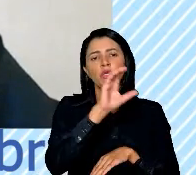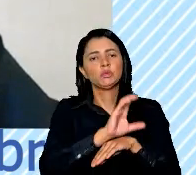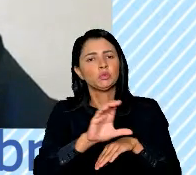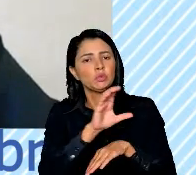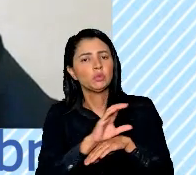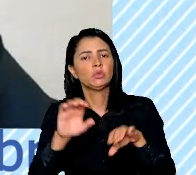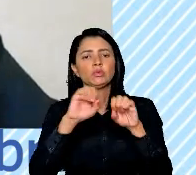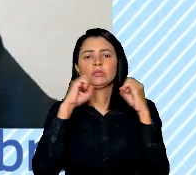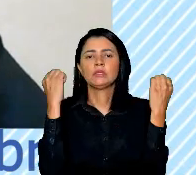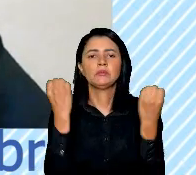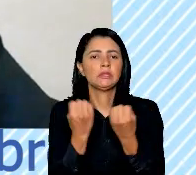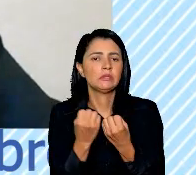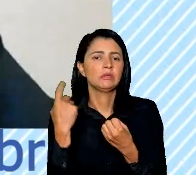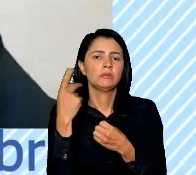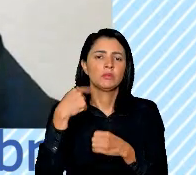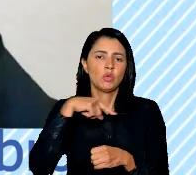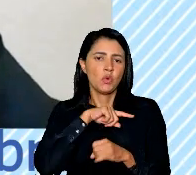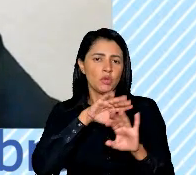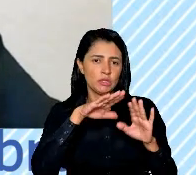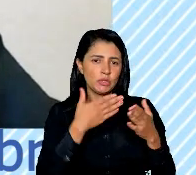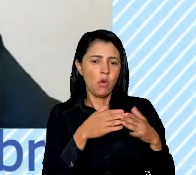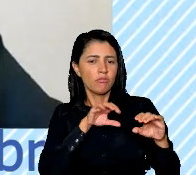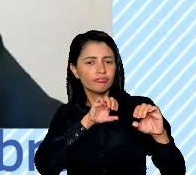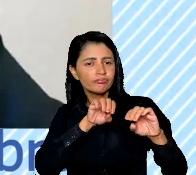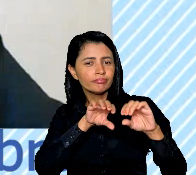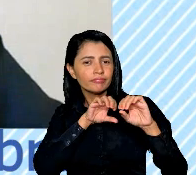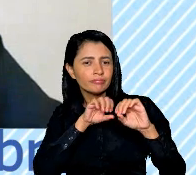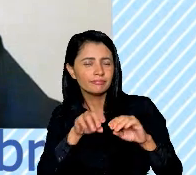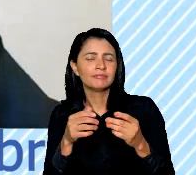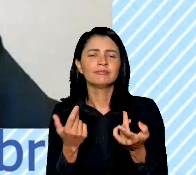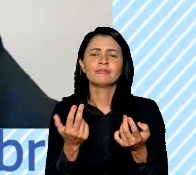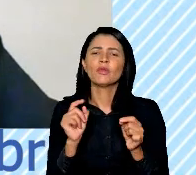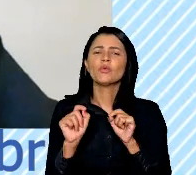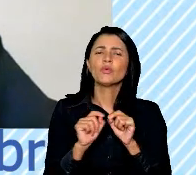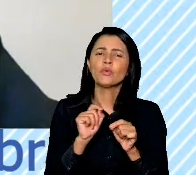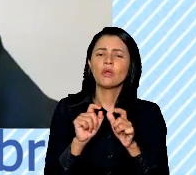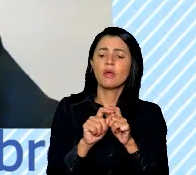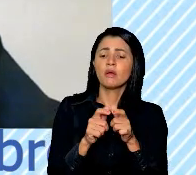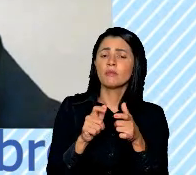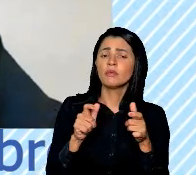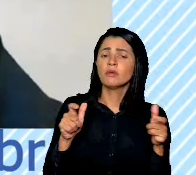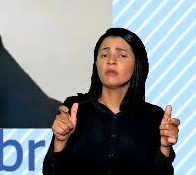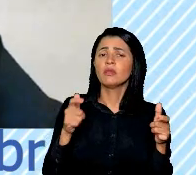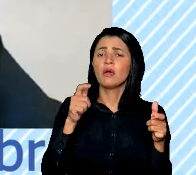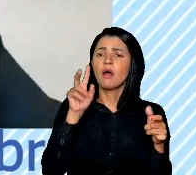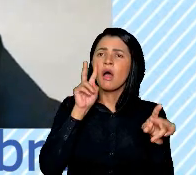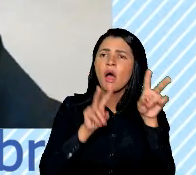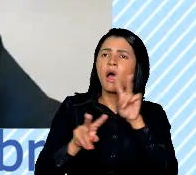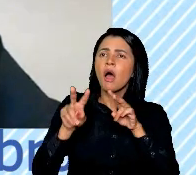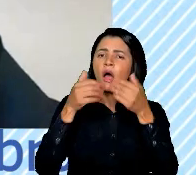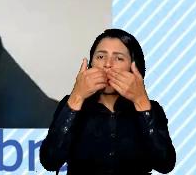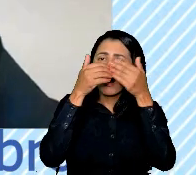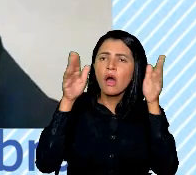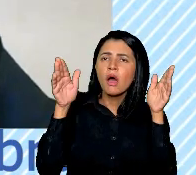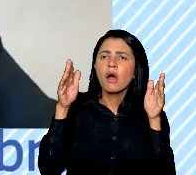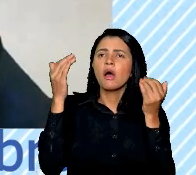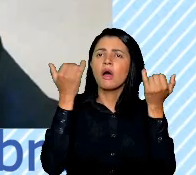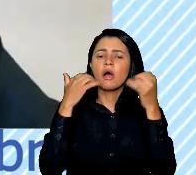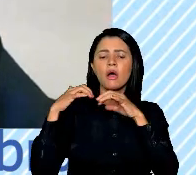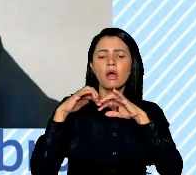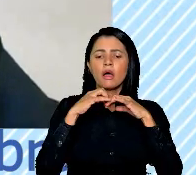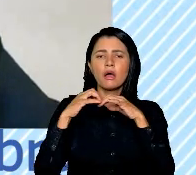seminários, por meio das nossas escolas, desembargadora, a fim de ampliar horizontes, trazer reflexões que